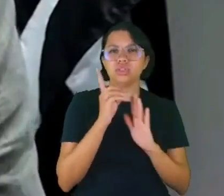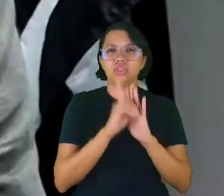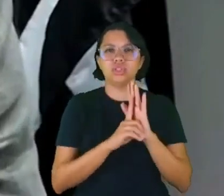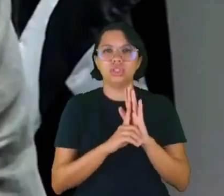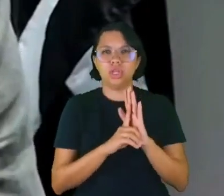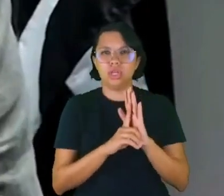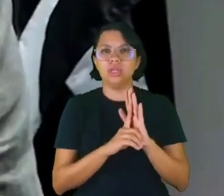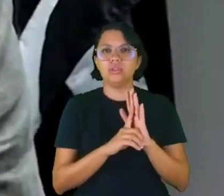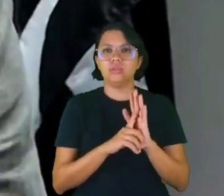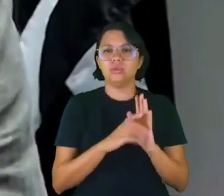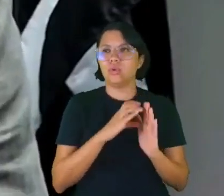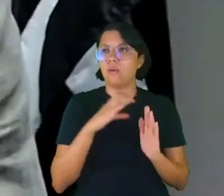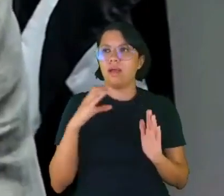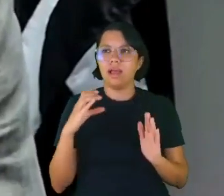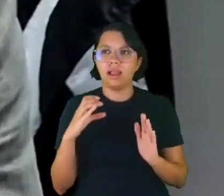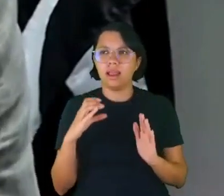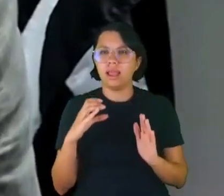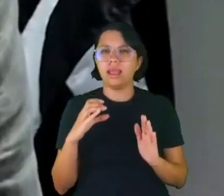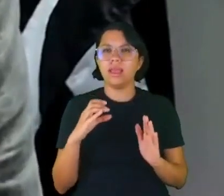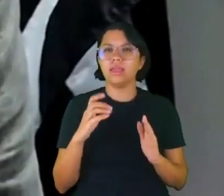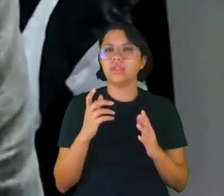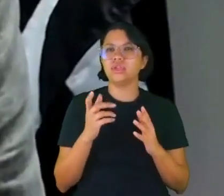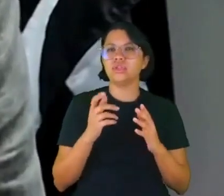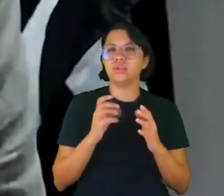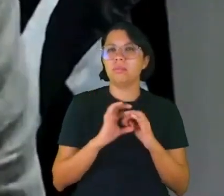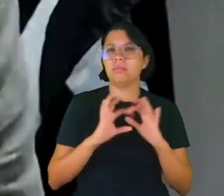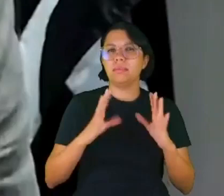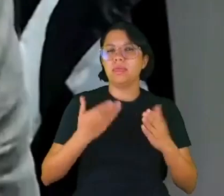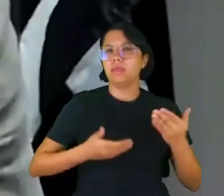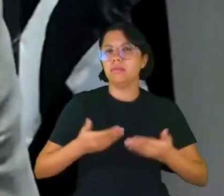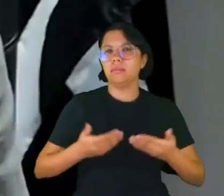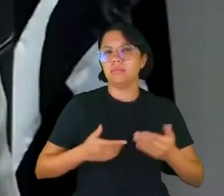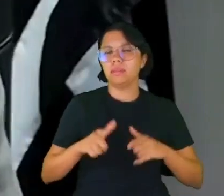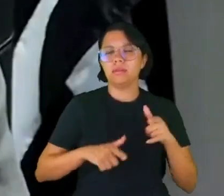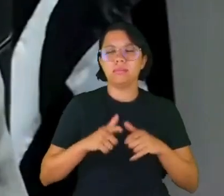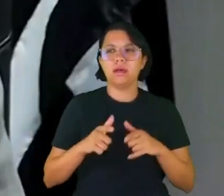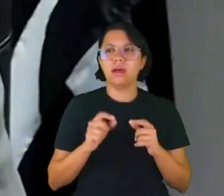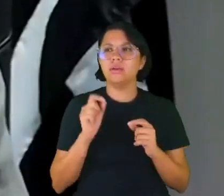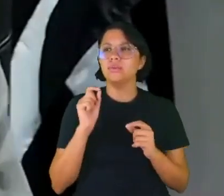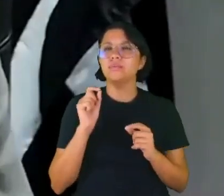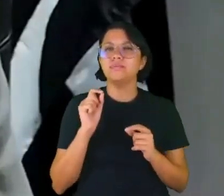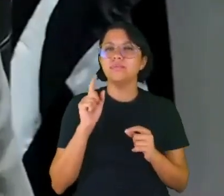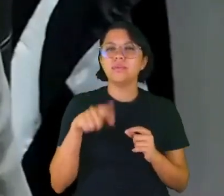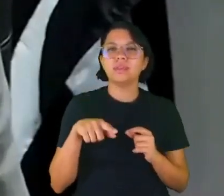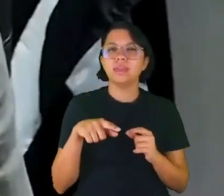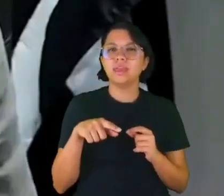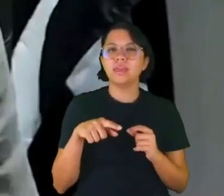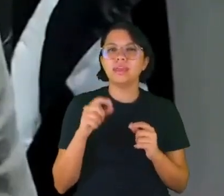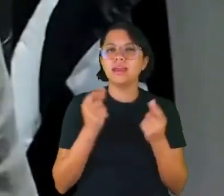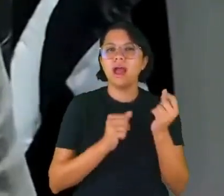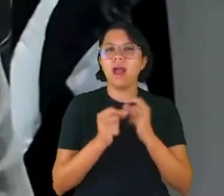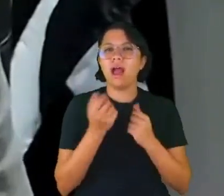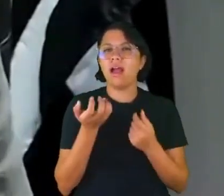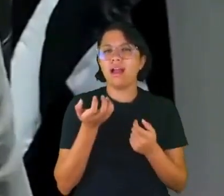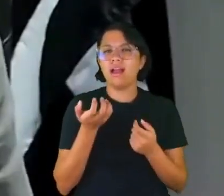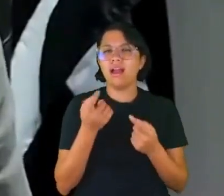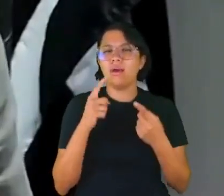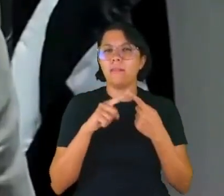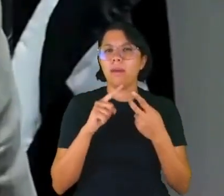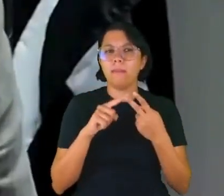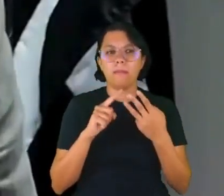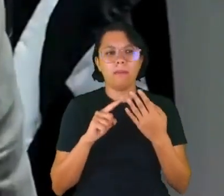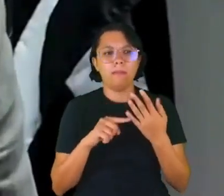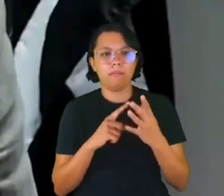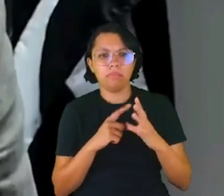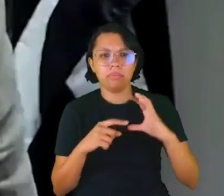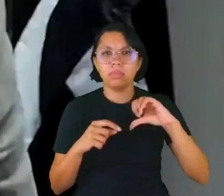emprego. Em suma, que capital é esse que nós queremos? E além desses 9 fundamentos, dos incisos 1º ao 9º,